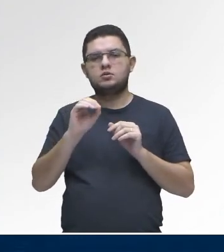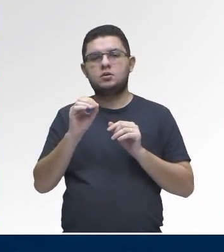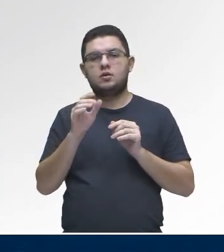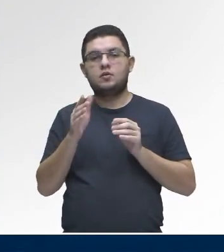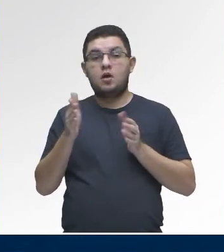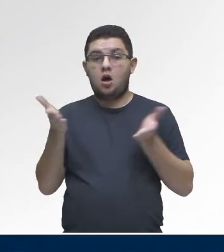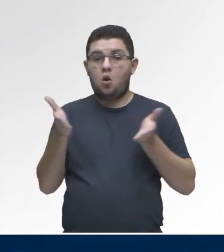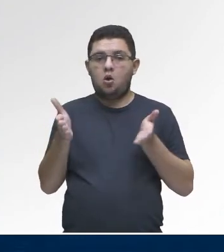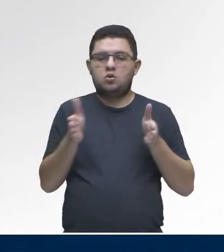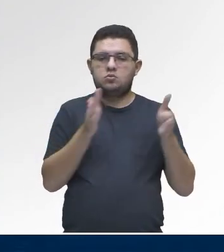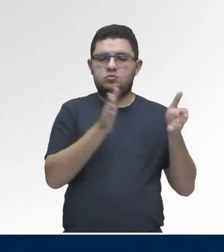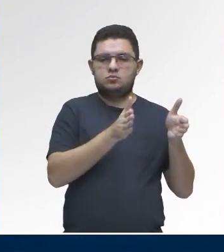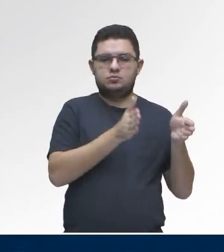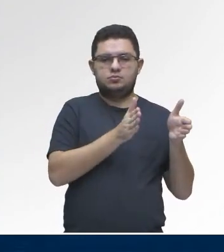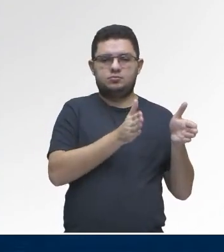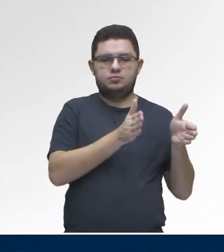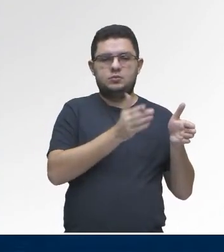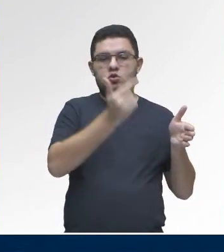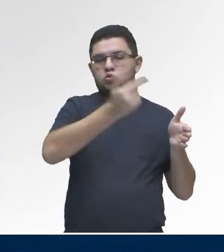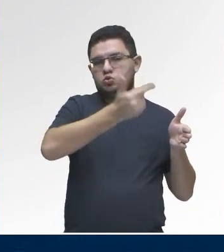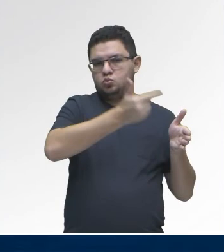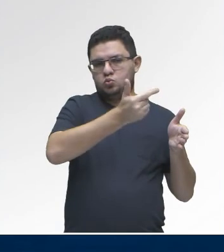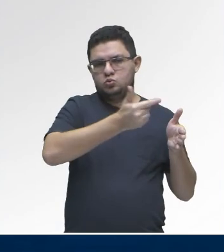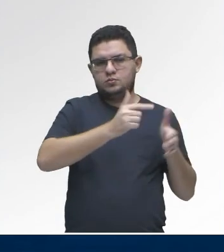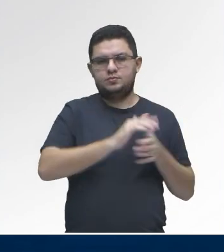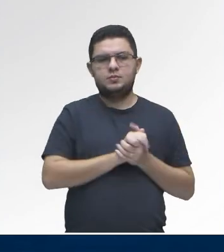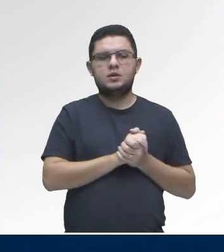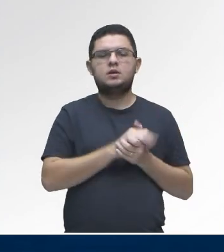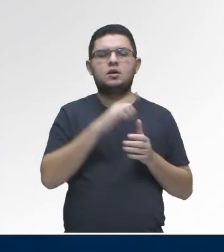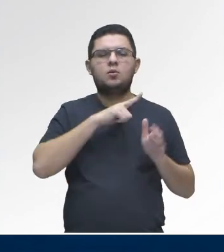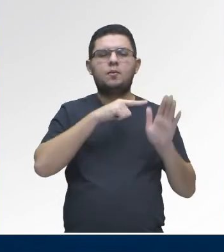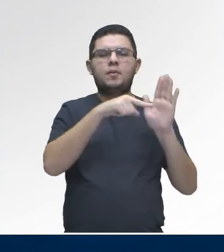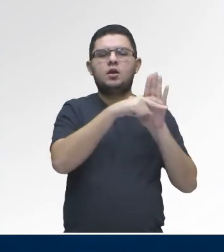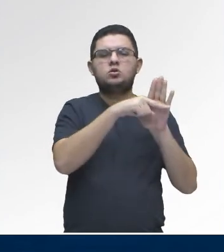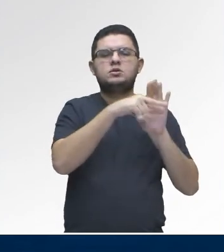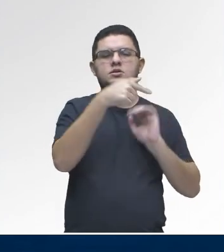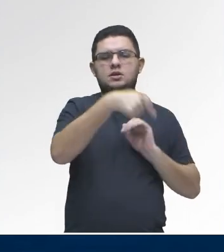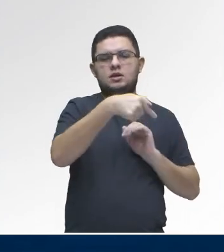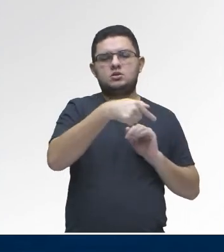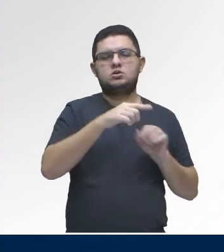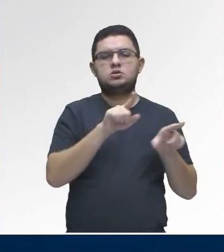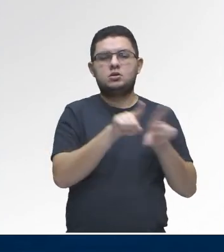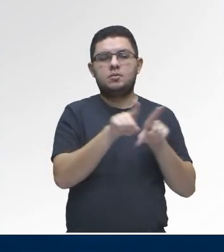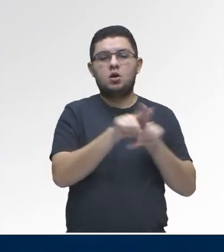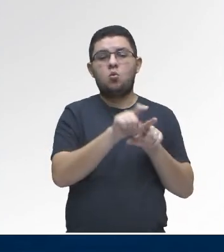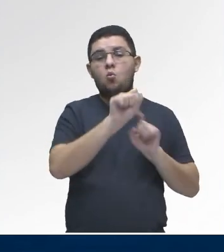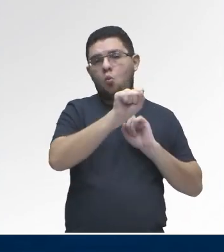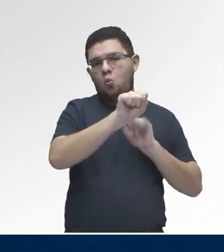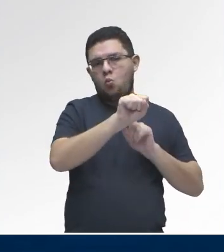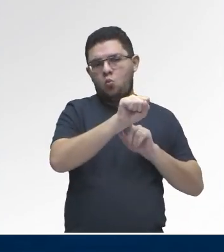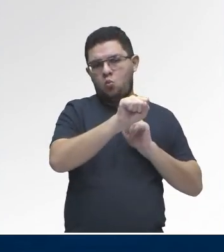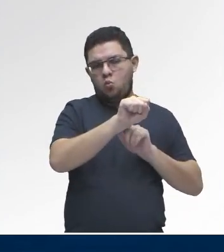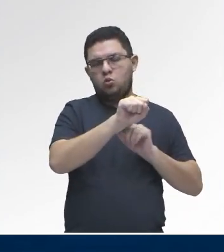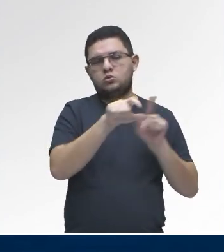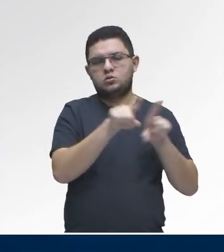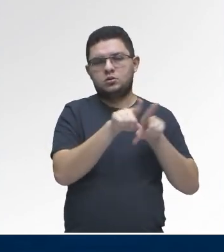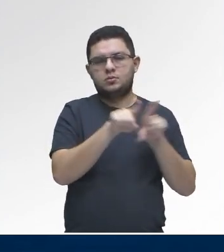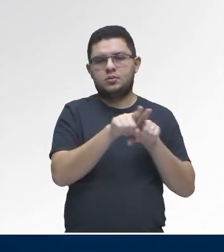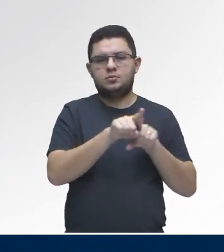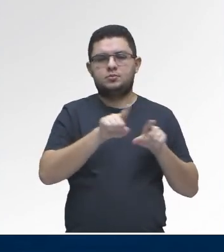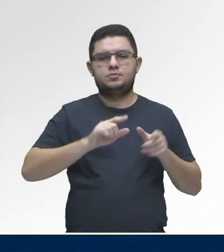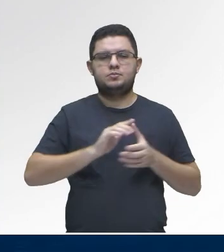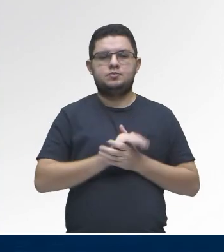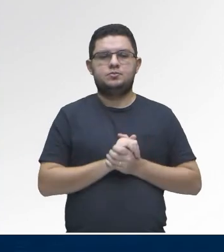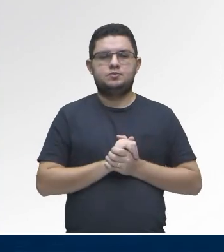o menos 7, que está no primeiro membro, e o 8, que já está no segundo membro. Então, da